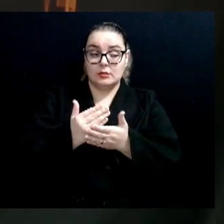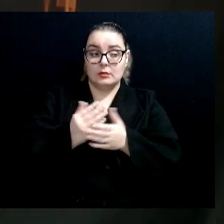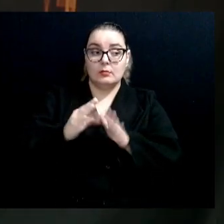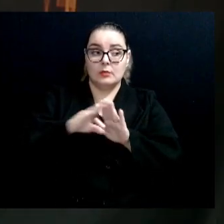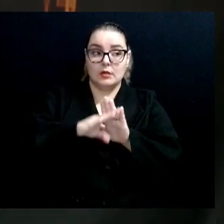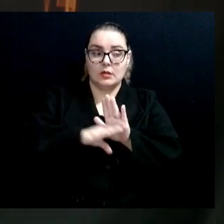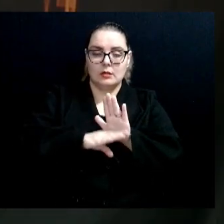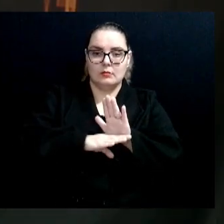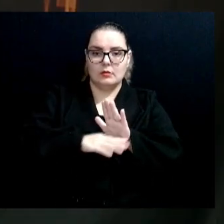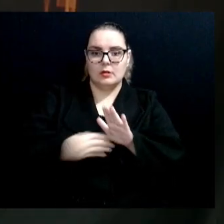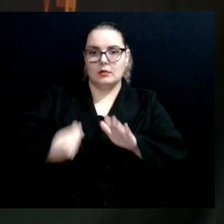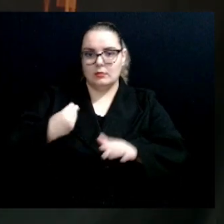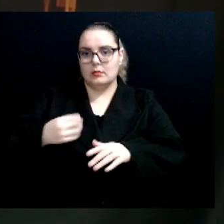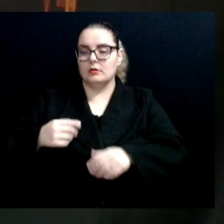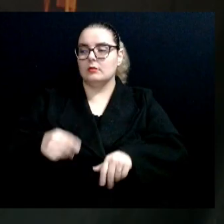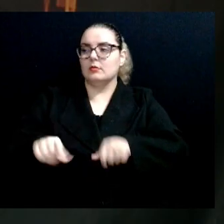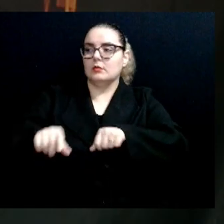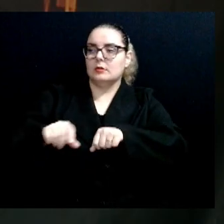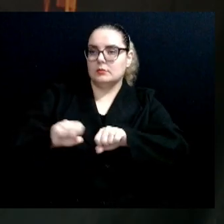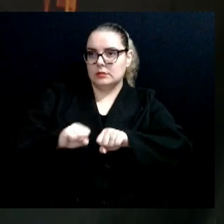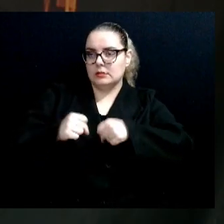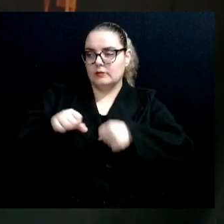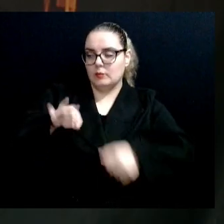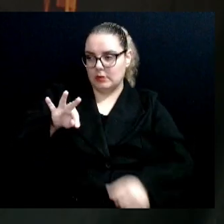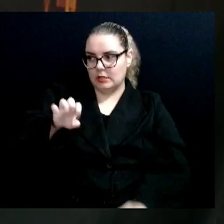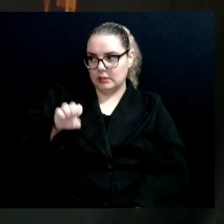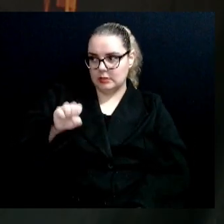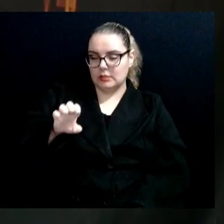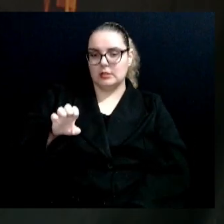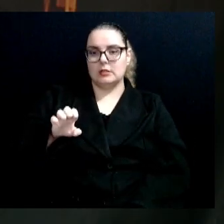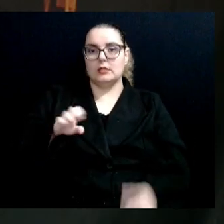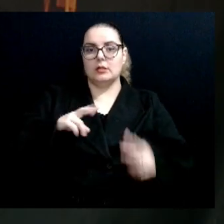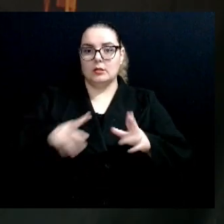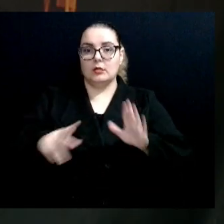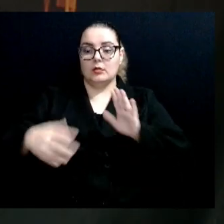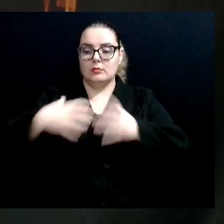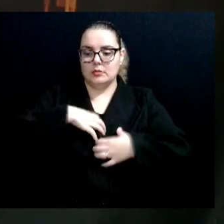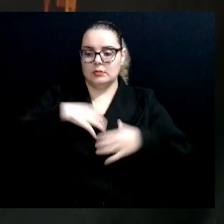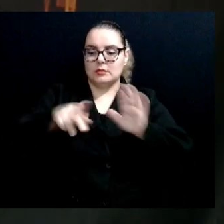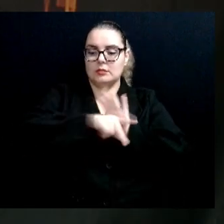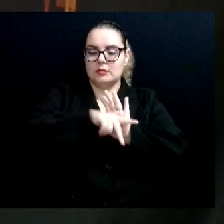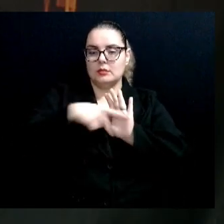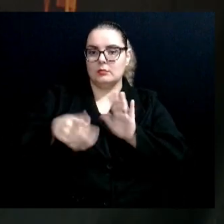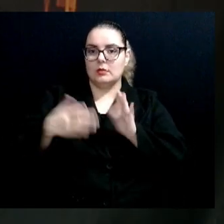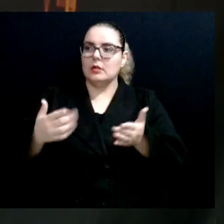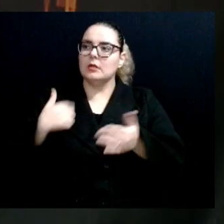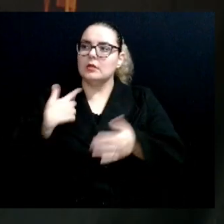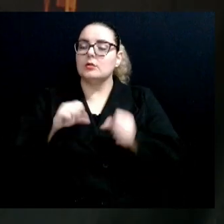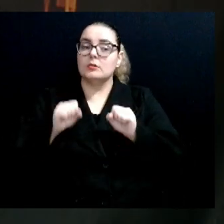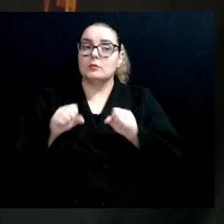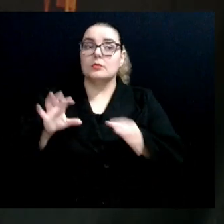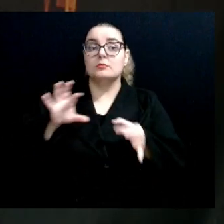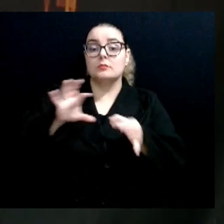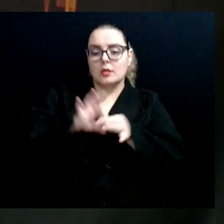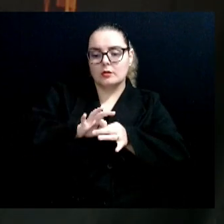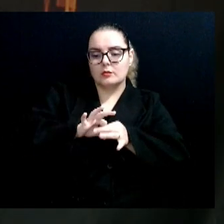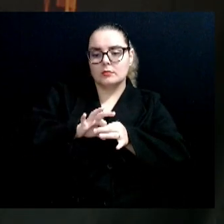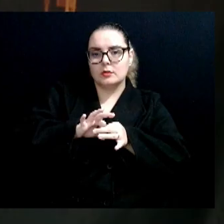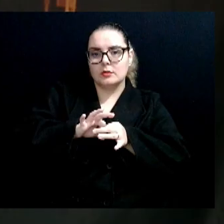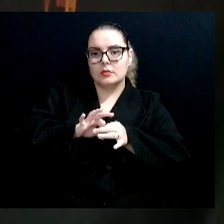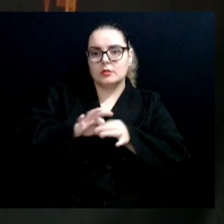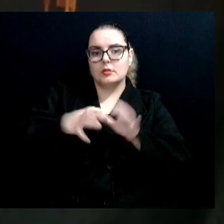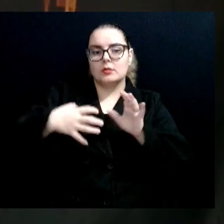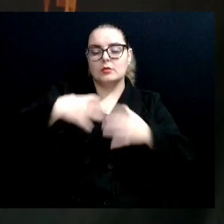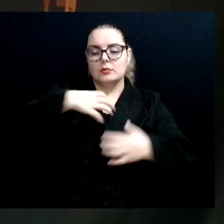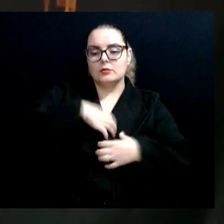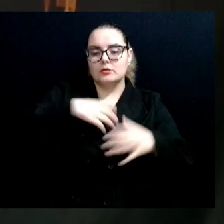uma tese, né? Que é a questão do pertencimento. E a gente pode conectar essa questão do pertencimento